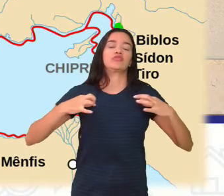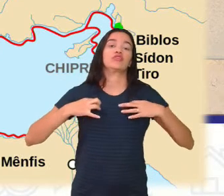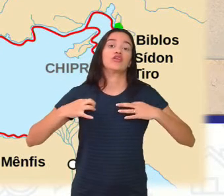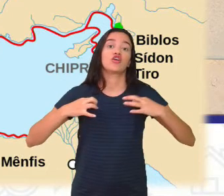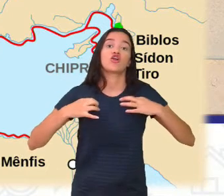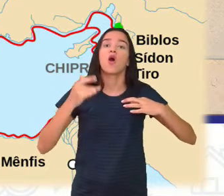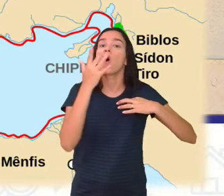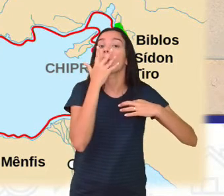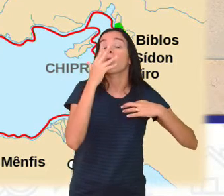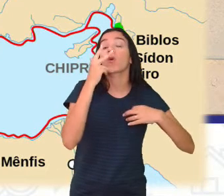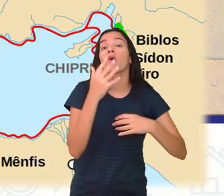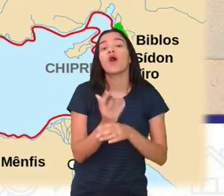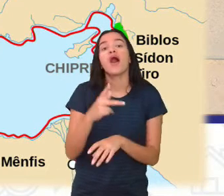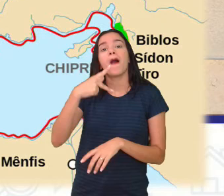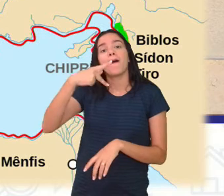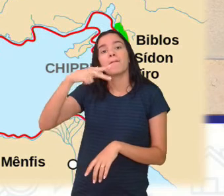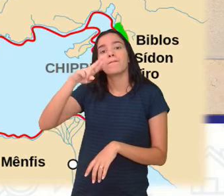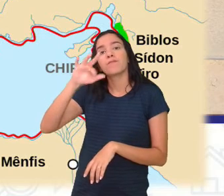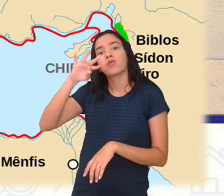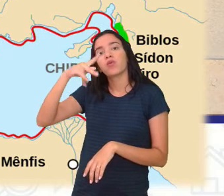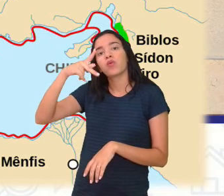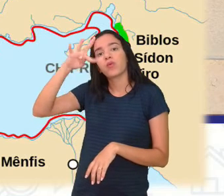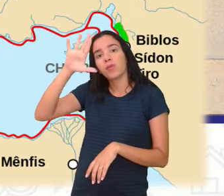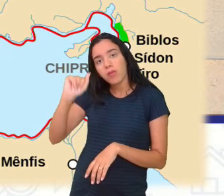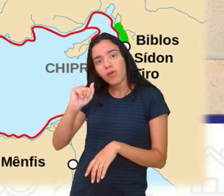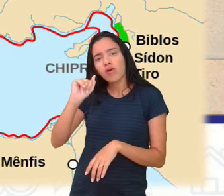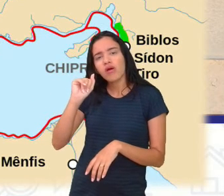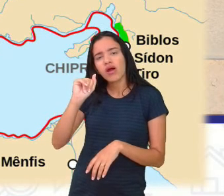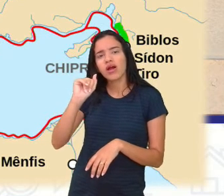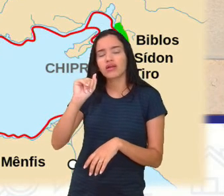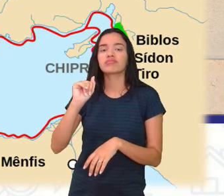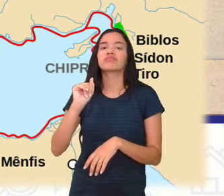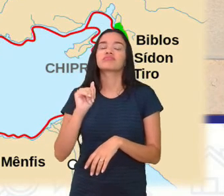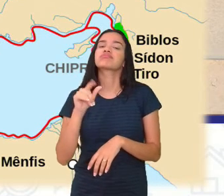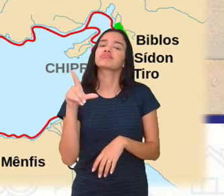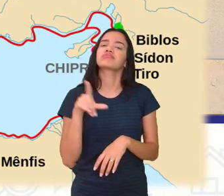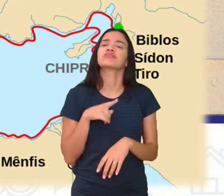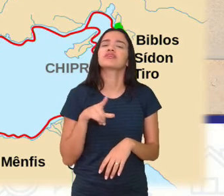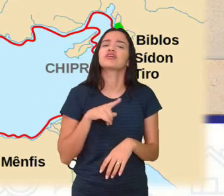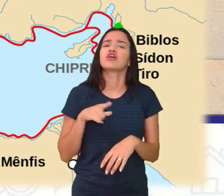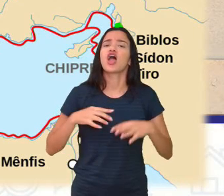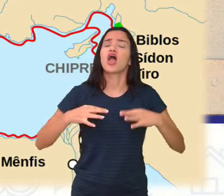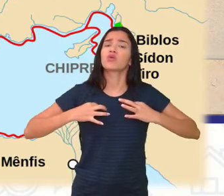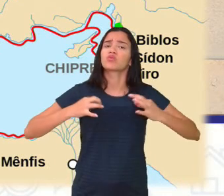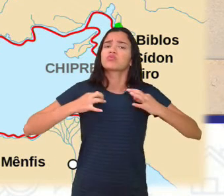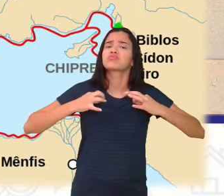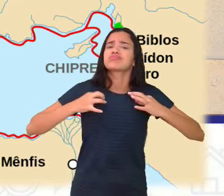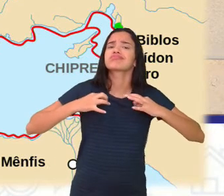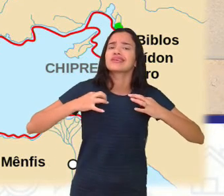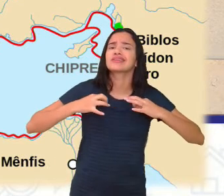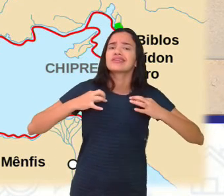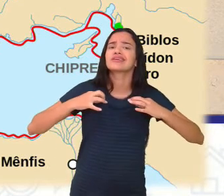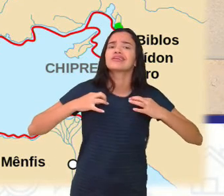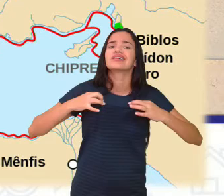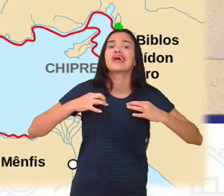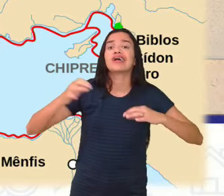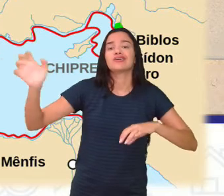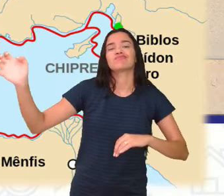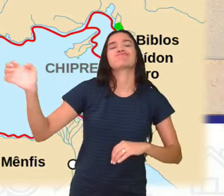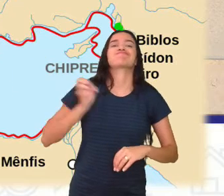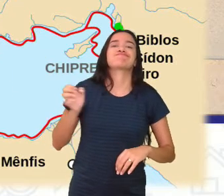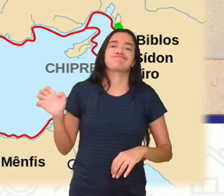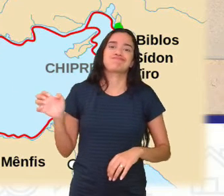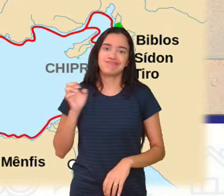a púrpura. E tem uma coisa interessante, né? A púrpura era um tecido extremamente